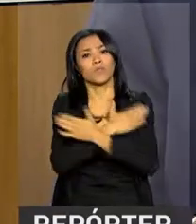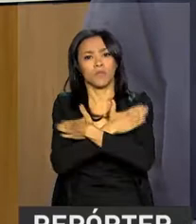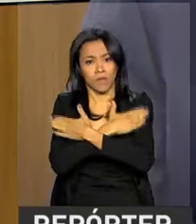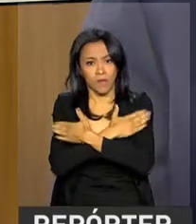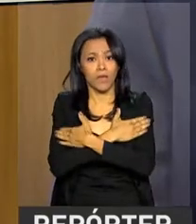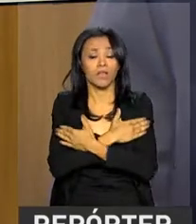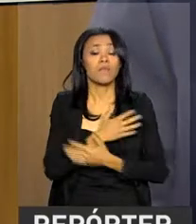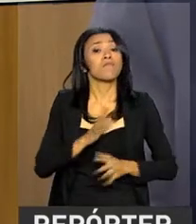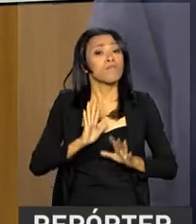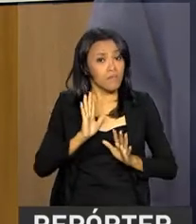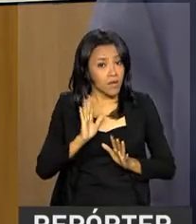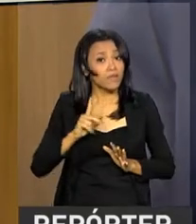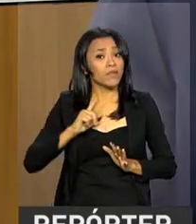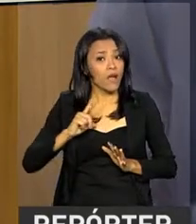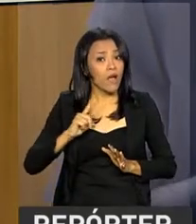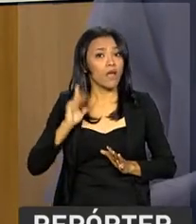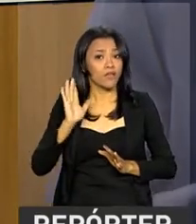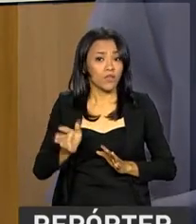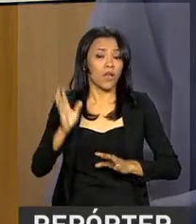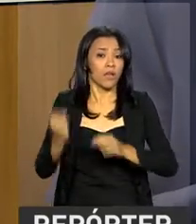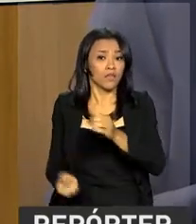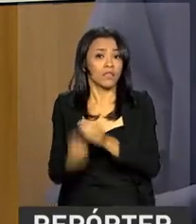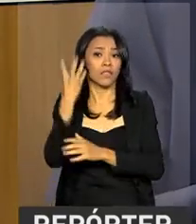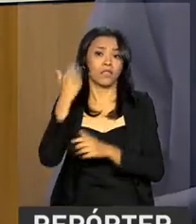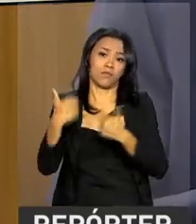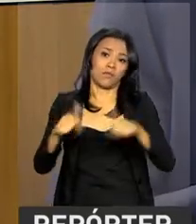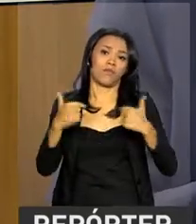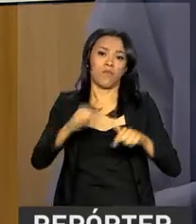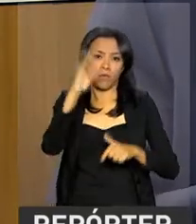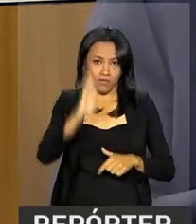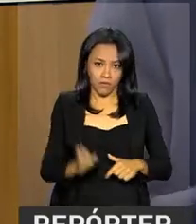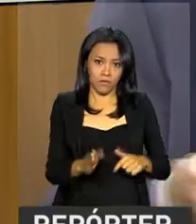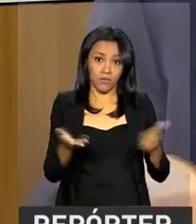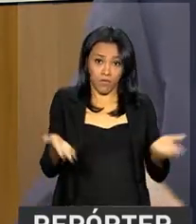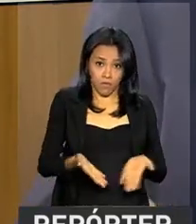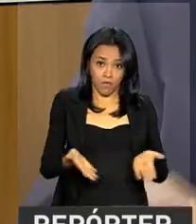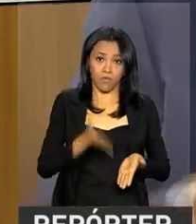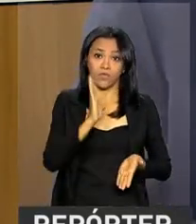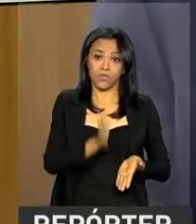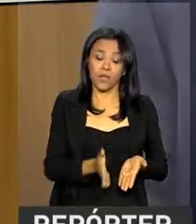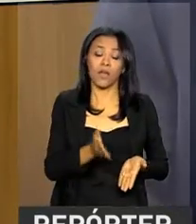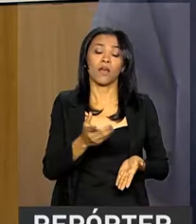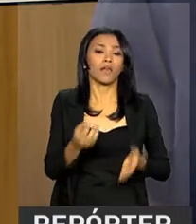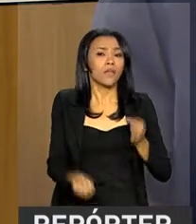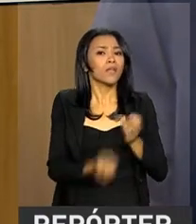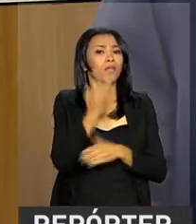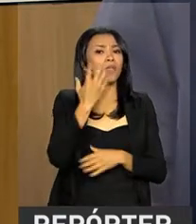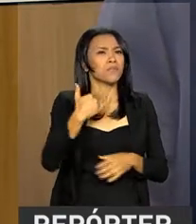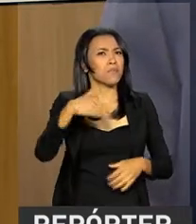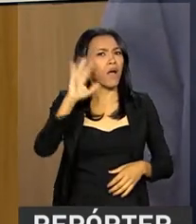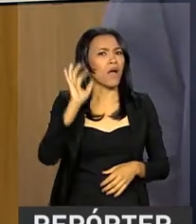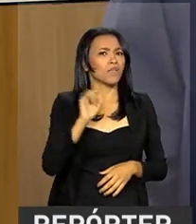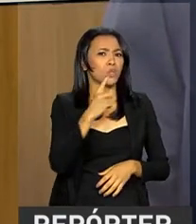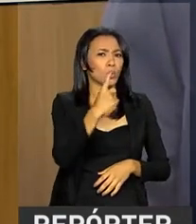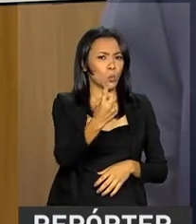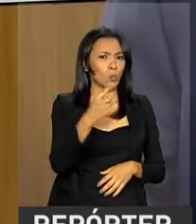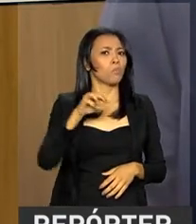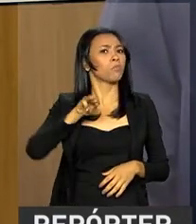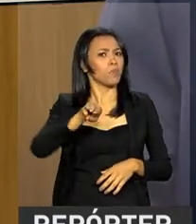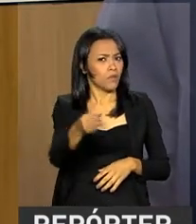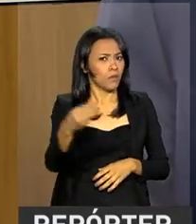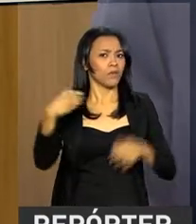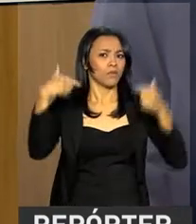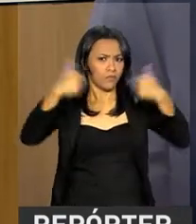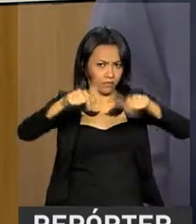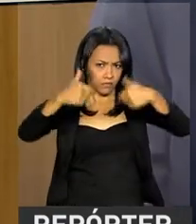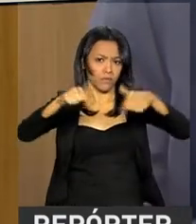sendo criados empregos no Brasil. Hoje já temos criados, desde o início do ano, mais de 1 milhão de